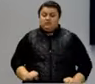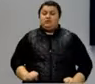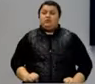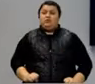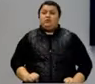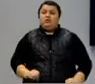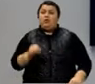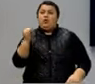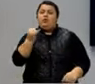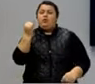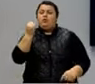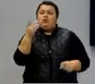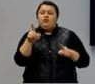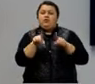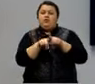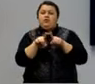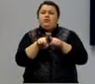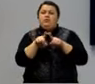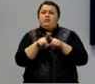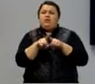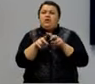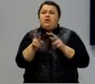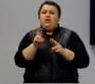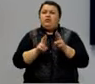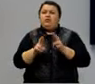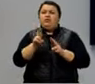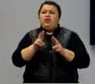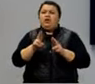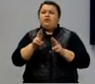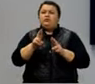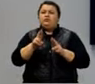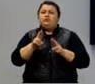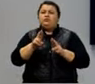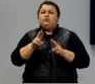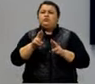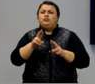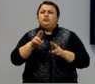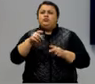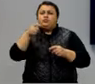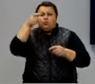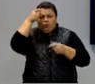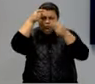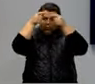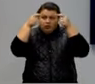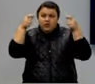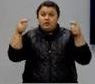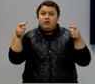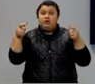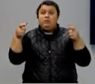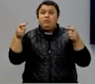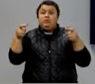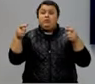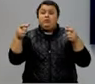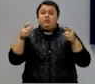É importante também relacionar os conhecimentos em fisiologia humana com fatos do nosso cotidiano.